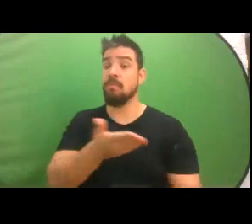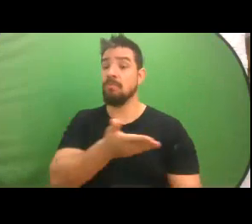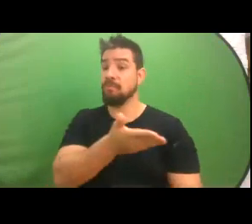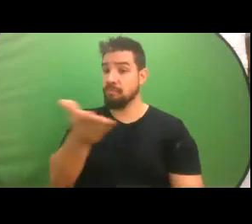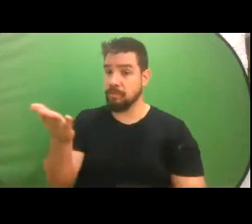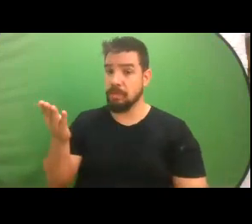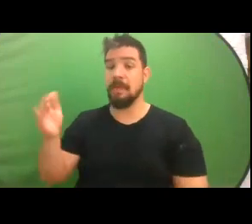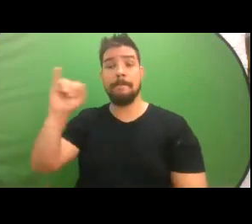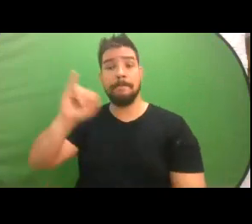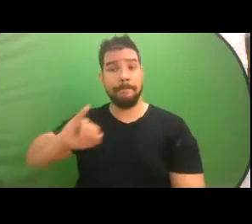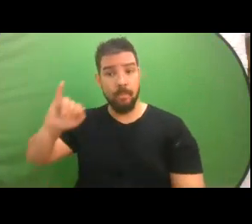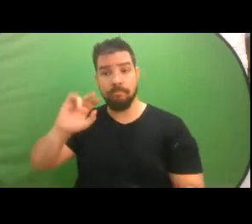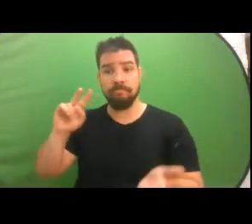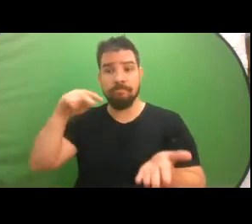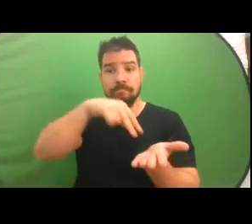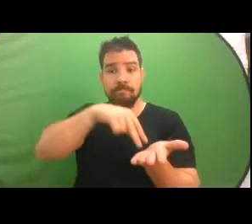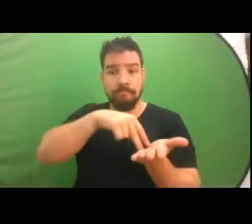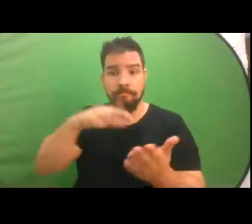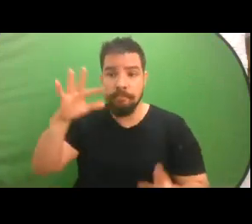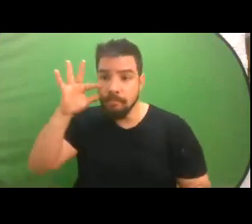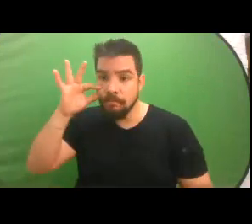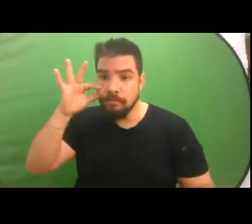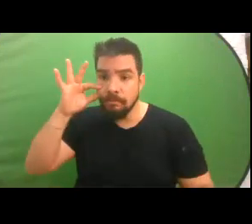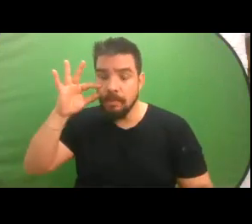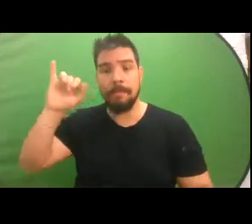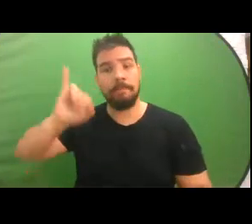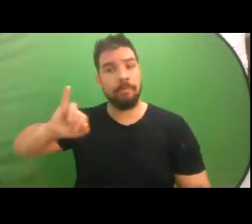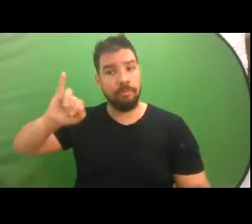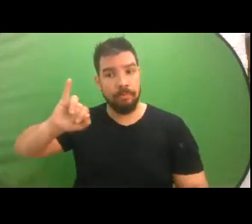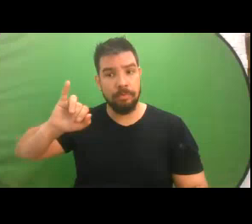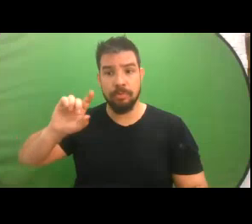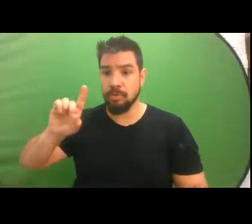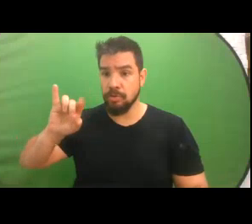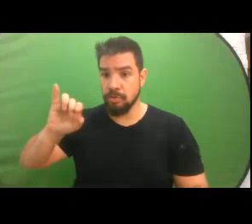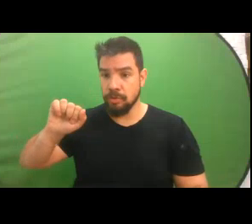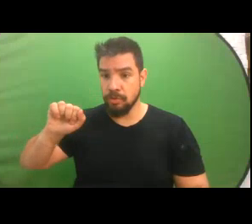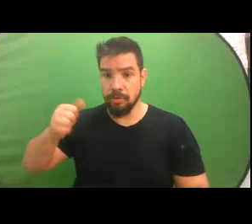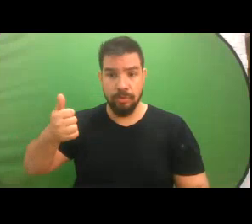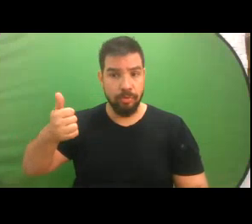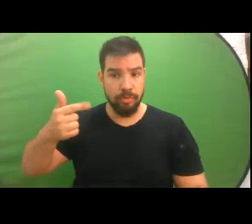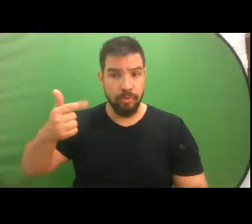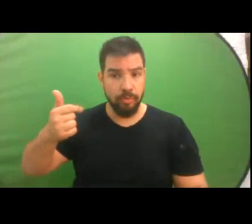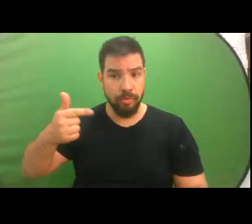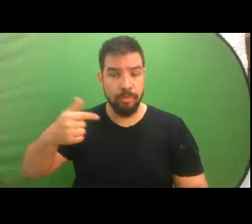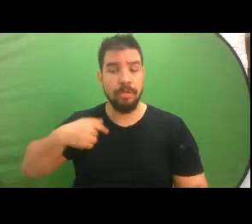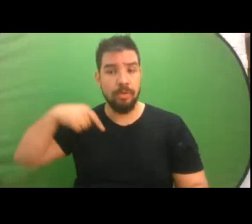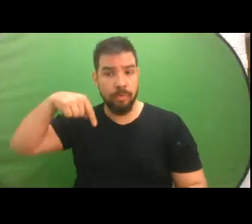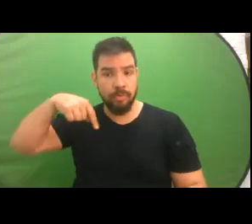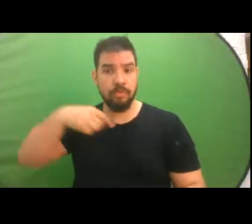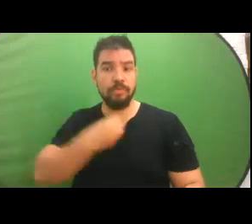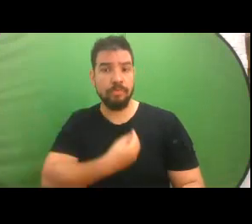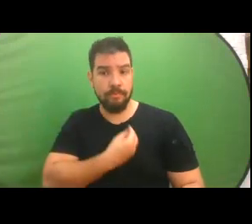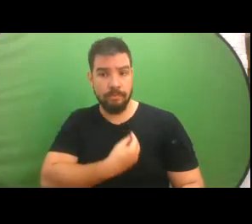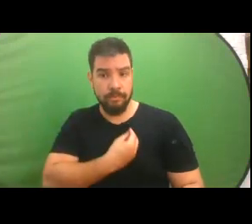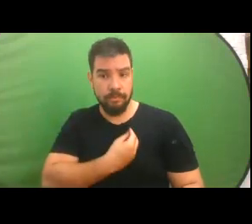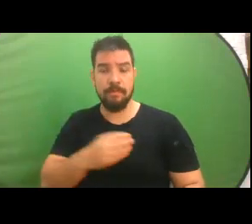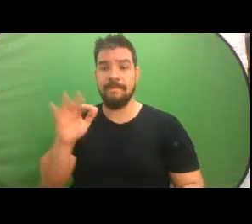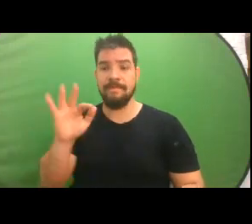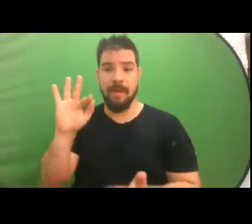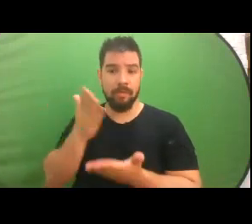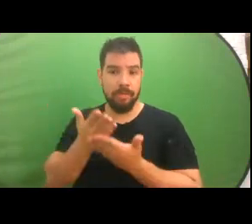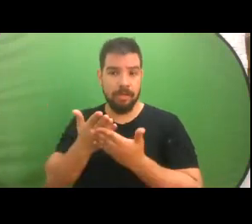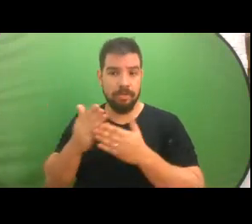muito importante, nós estamos esperando. No dia 12, eu vou estar aqui na Faculdade de Educação também, né? E